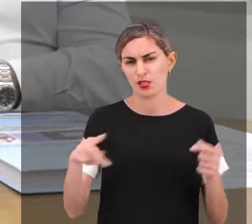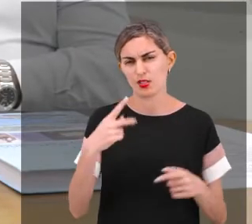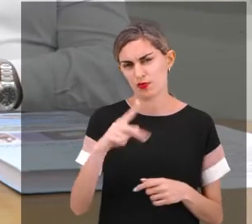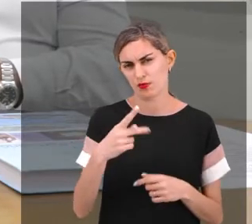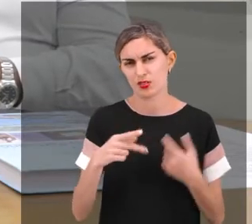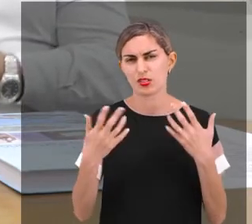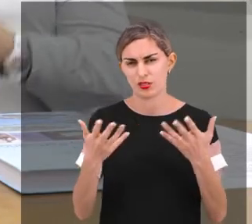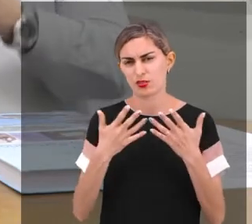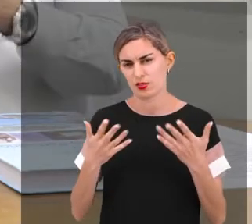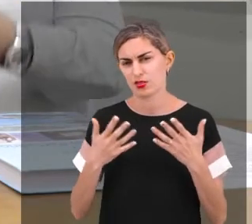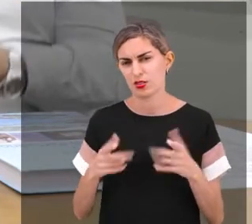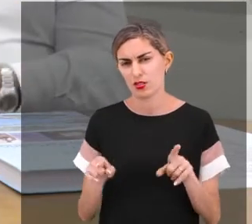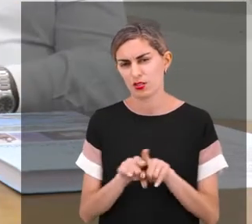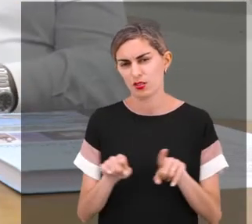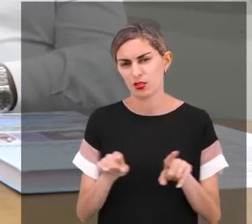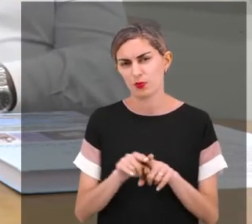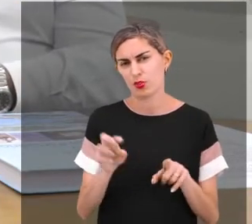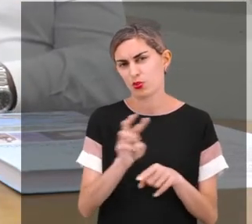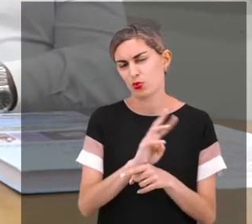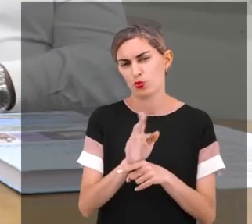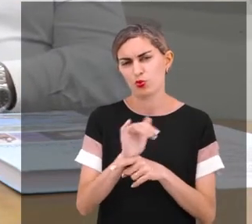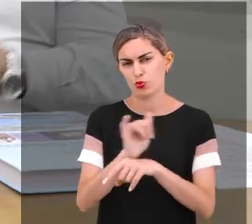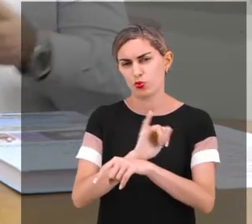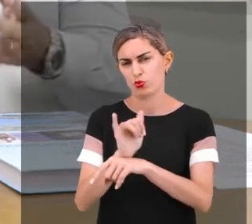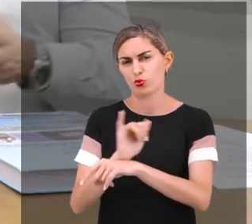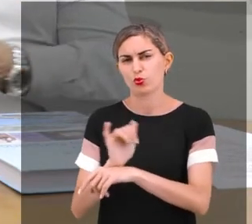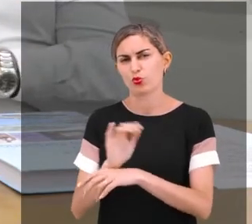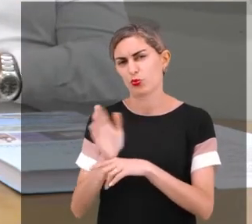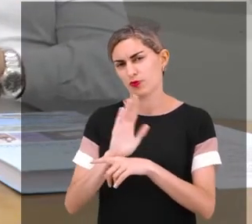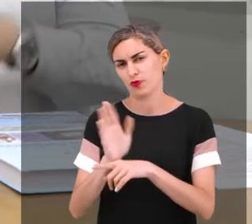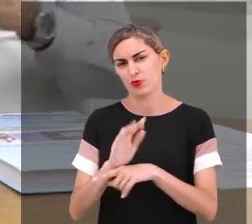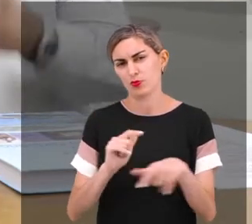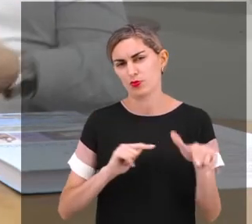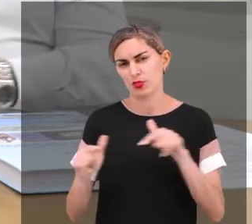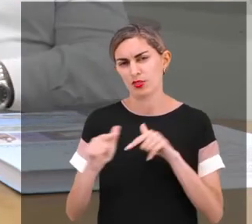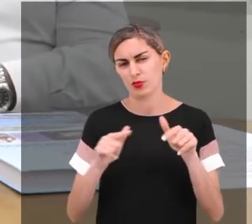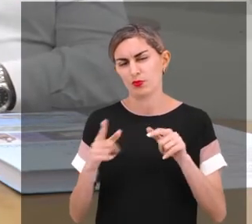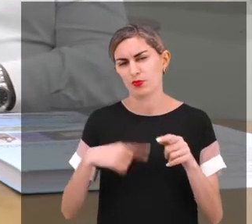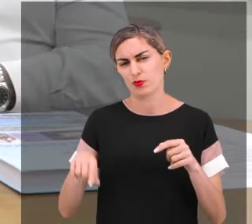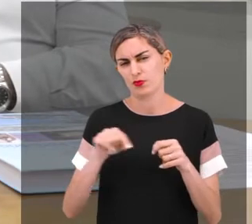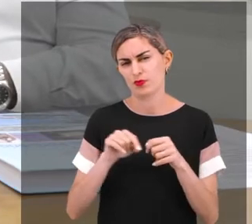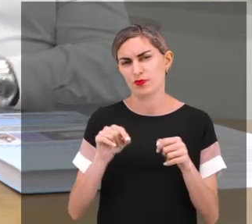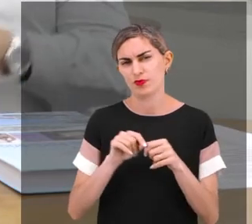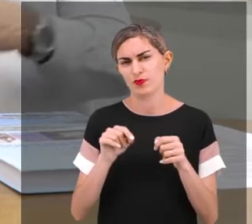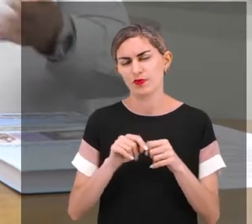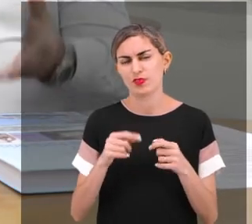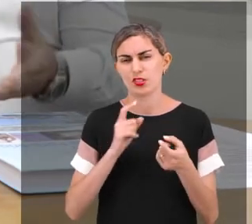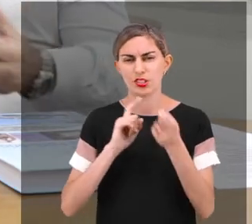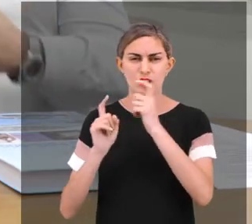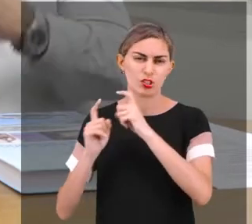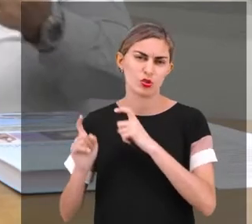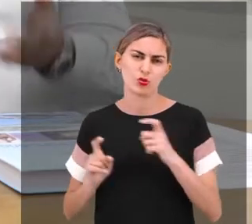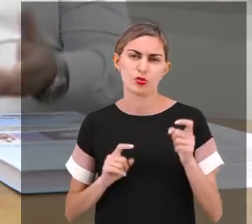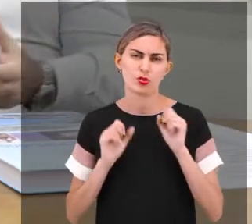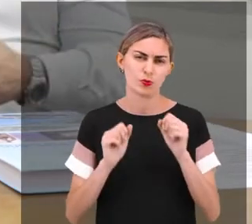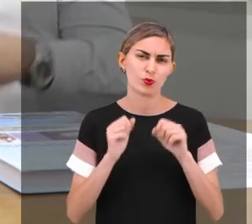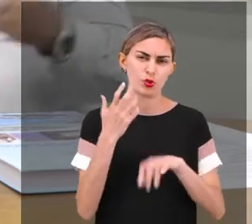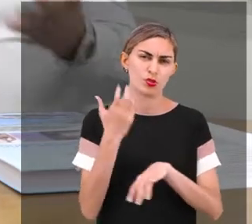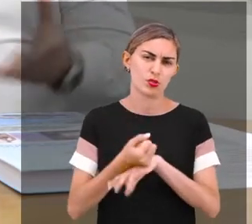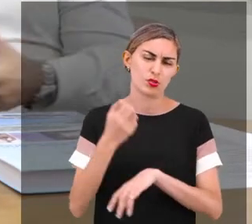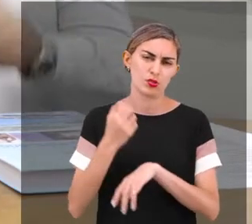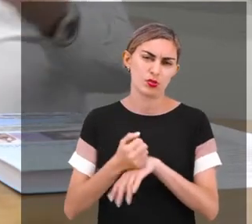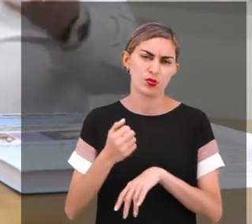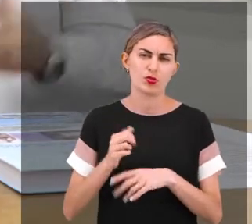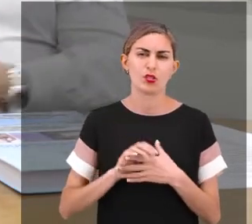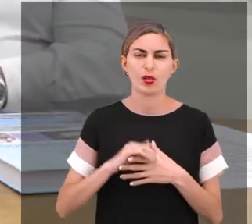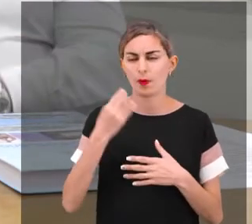vocês quiserem. Nós também estamos no YouTube com filmes de trabalhos que fizemos e está à disposição. Vocês podem fazer o